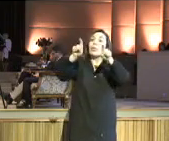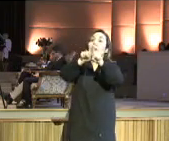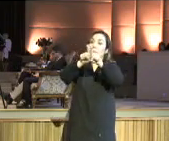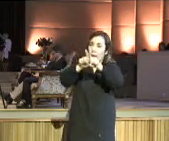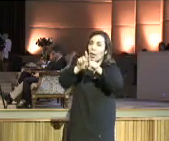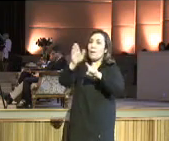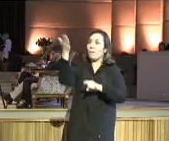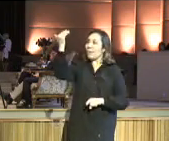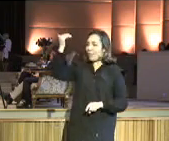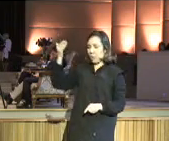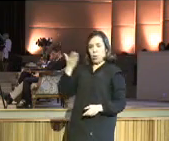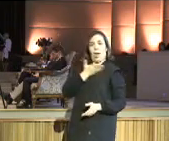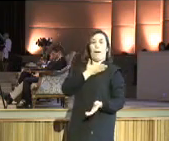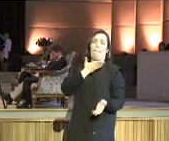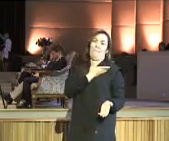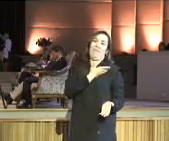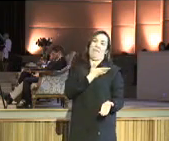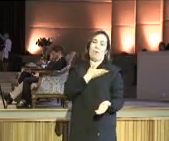propriedades.